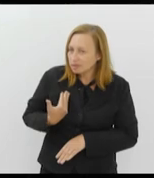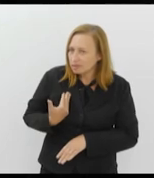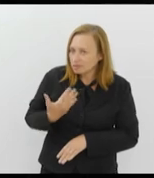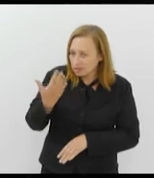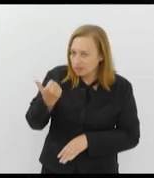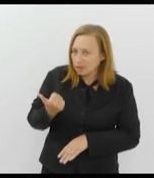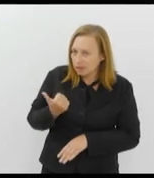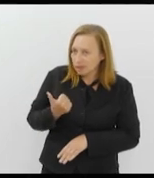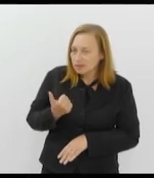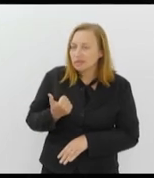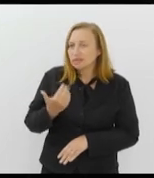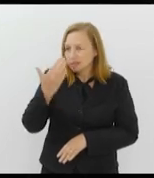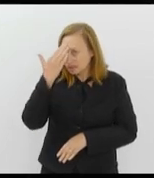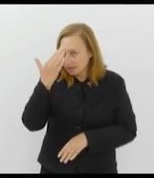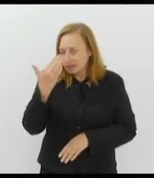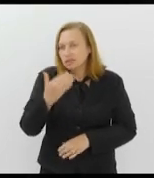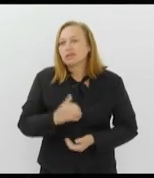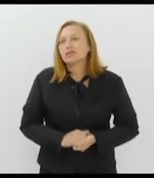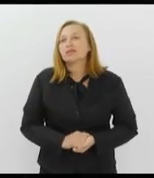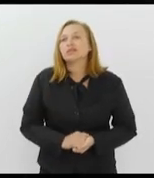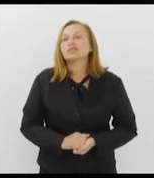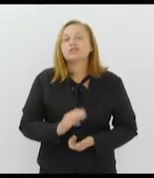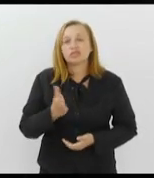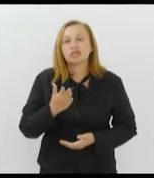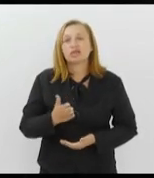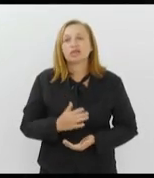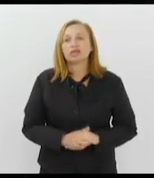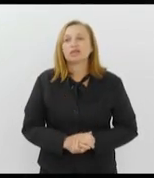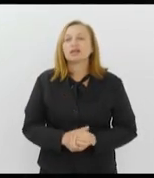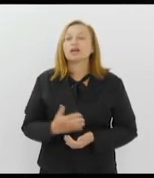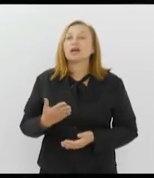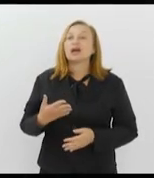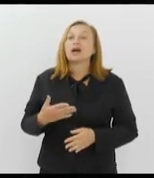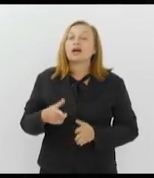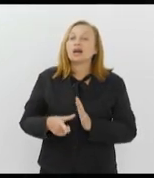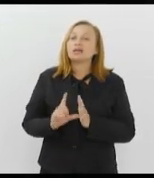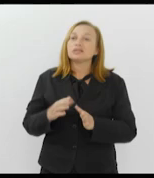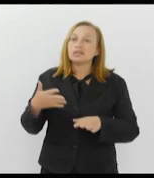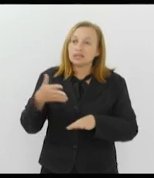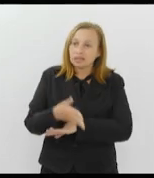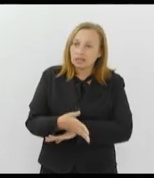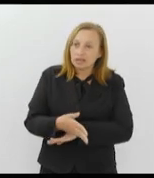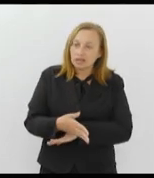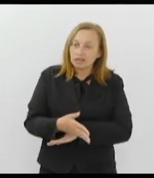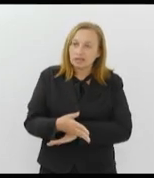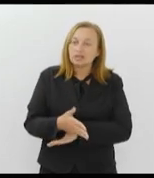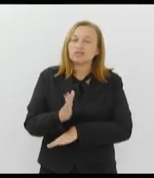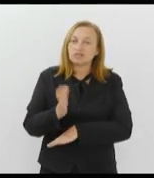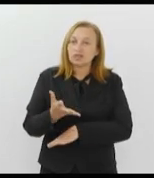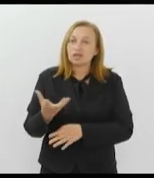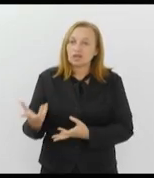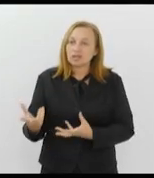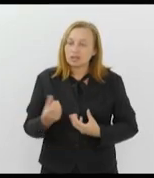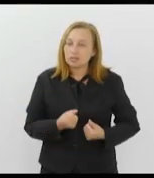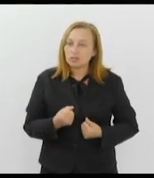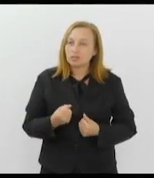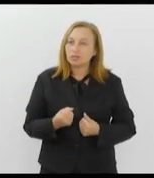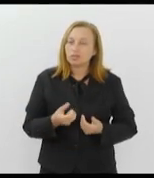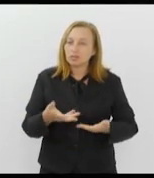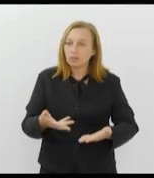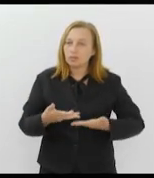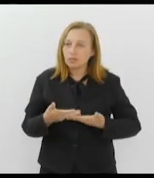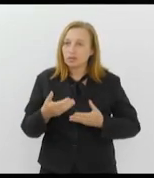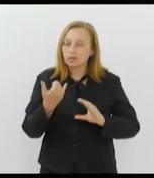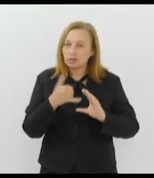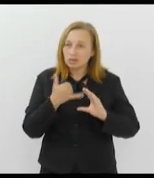presentes, que queria também agradecer, que a gente já, antes de entrar na magistratura, já recebemos convites no WhatsApp para que